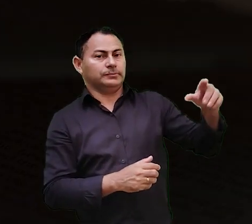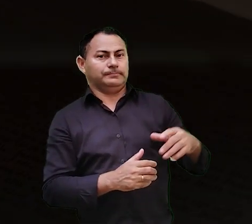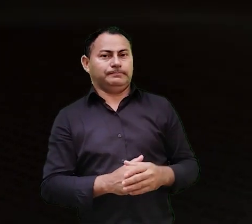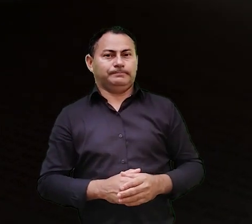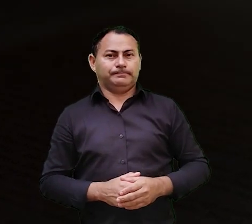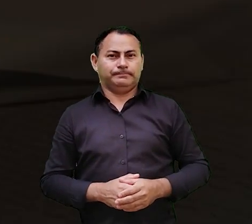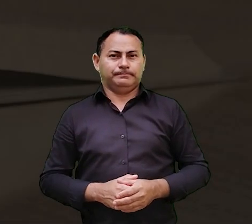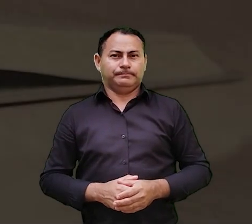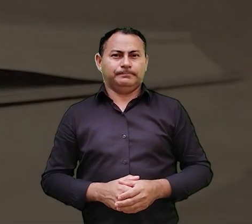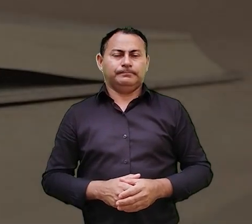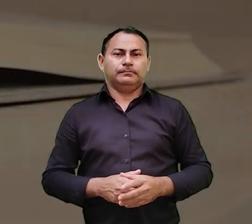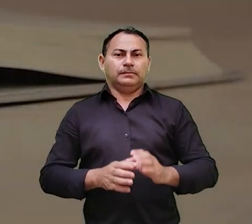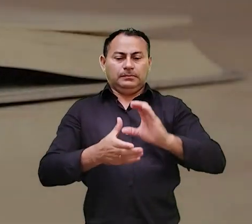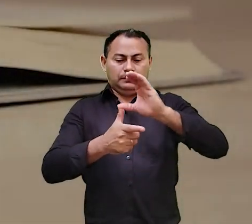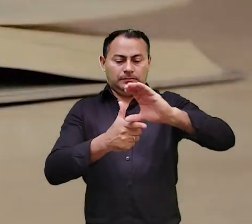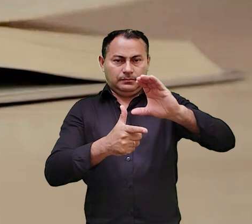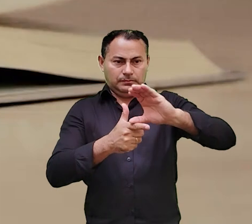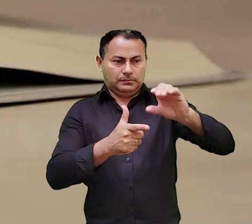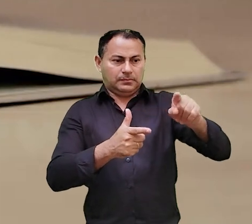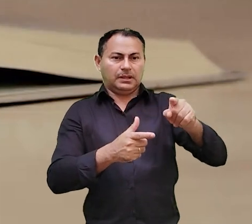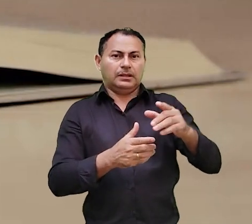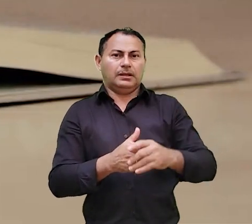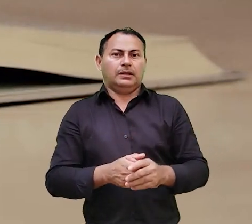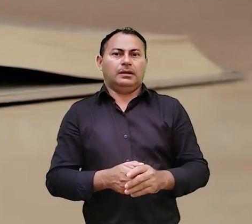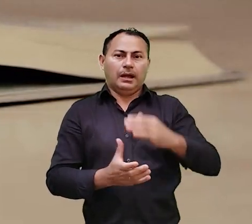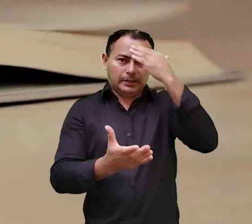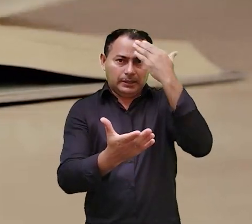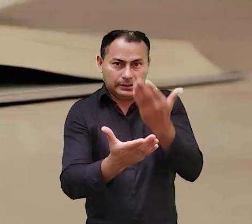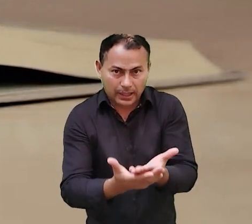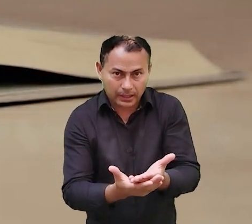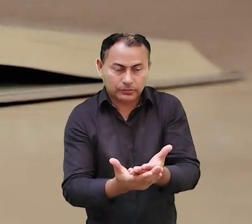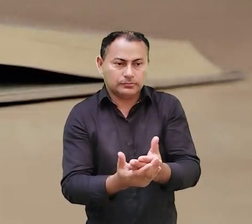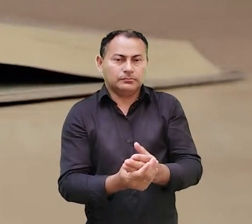poder de Deus. Em Coríntios,